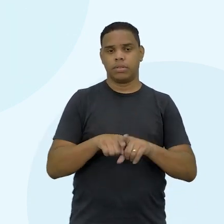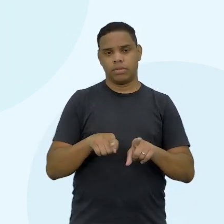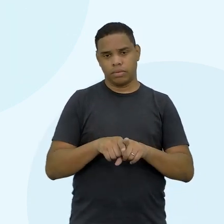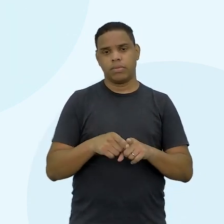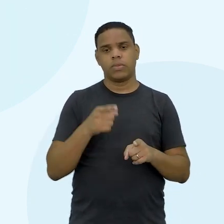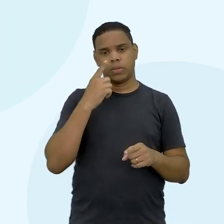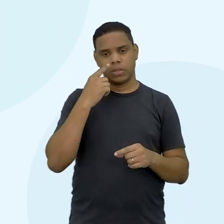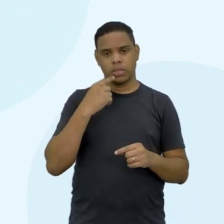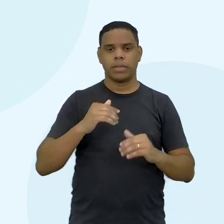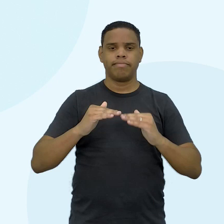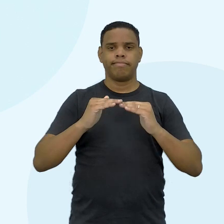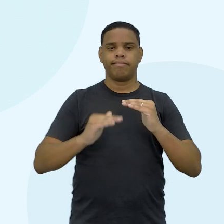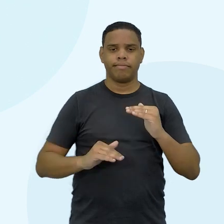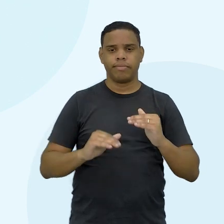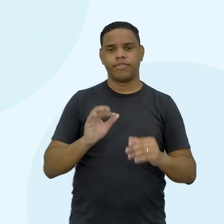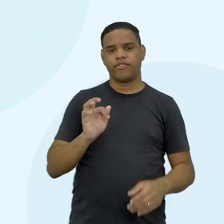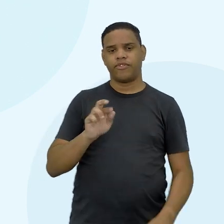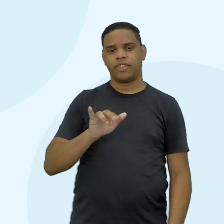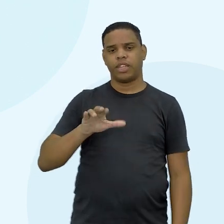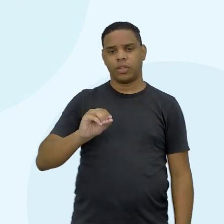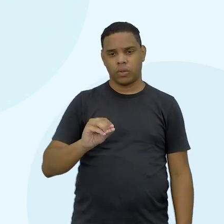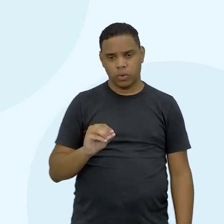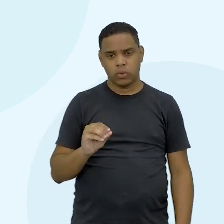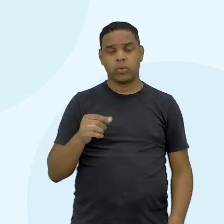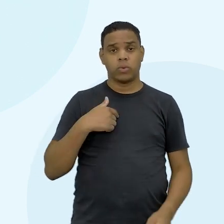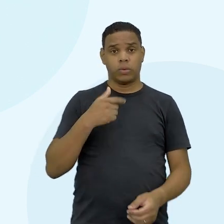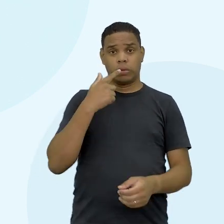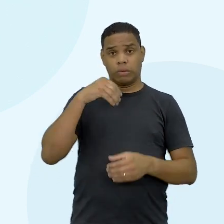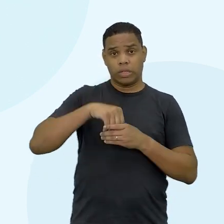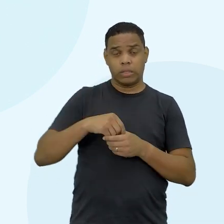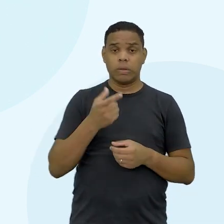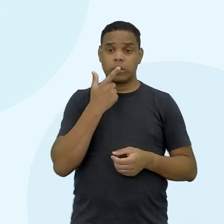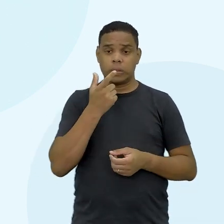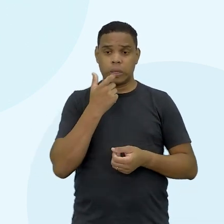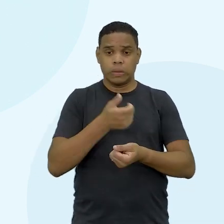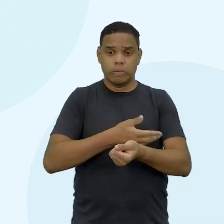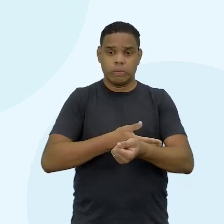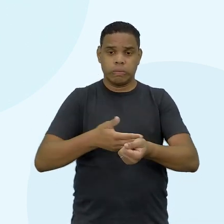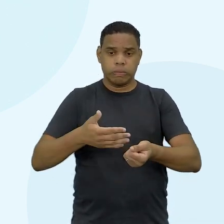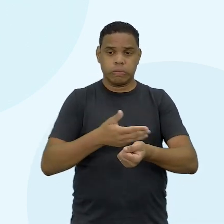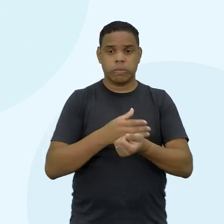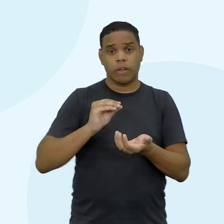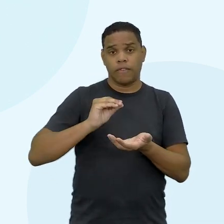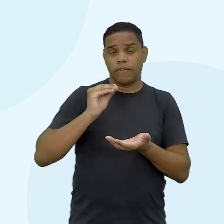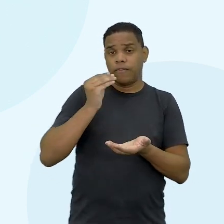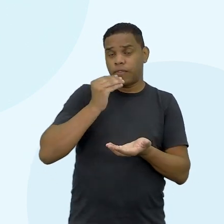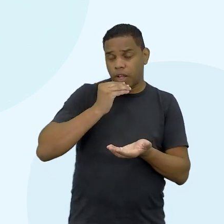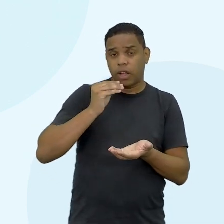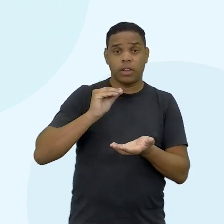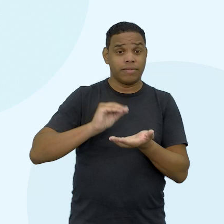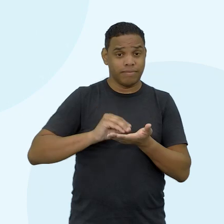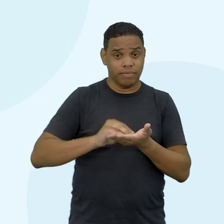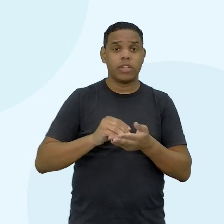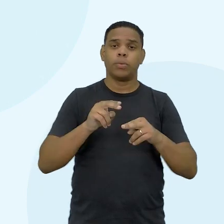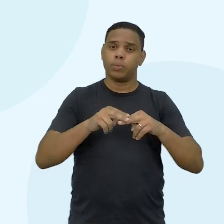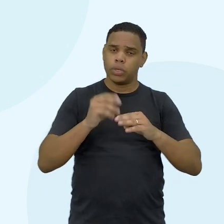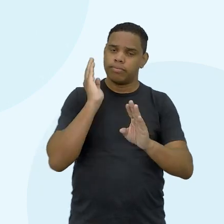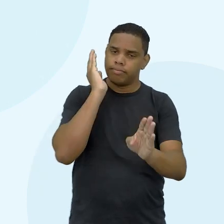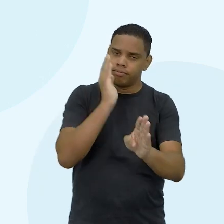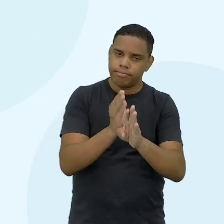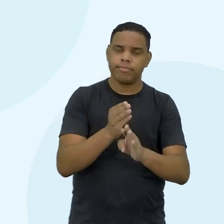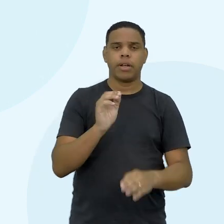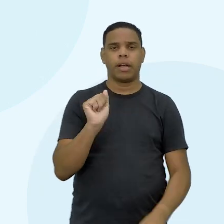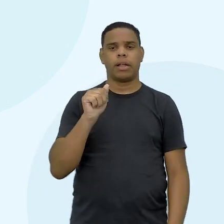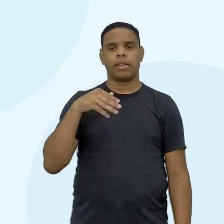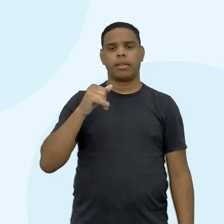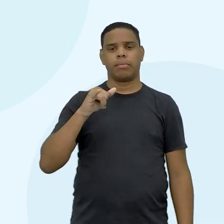os estoques baixos de ferro no sangue. Então, por isso, detectou-se a anemia ferropriva, ou seja,